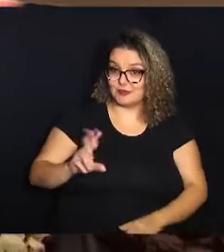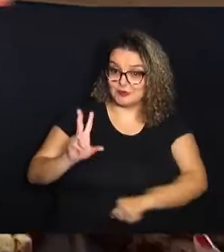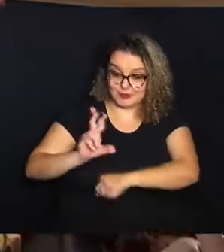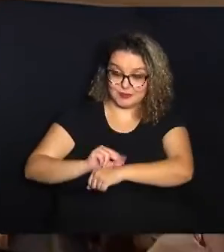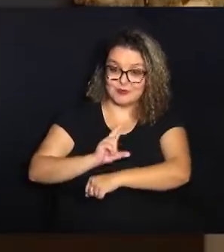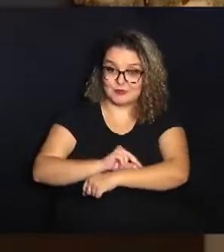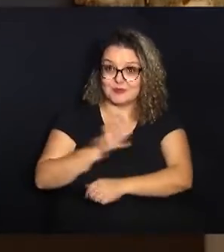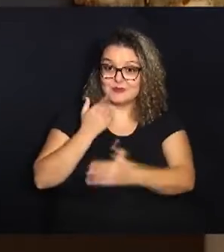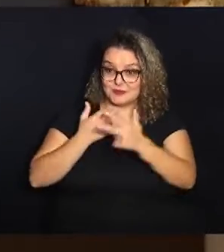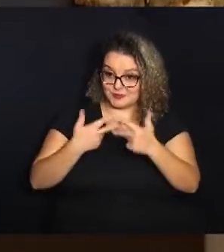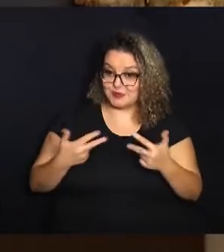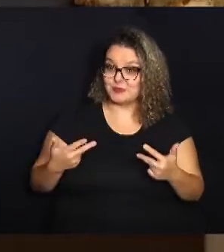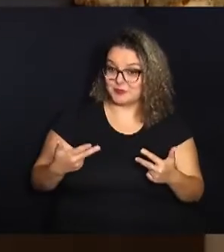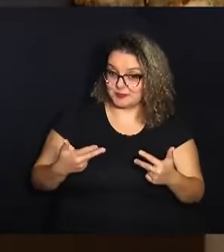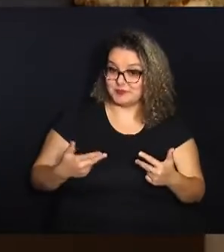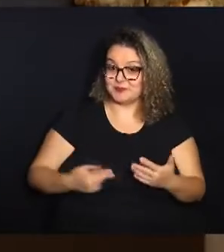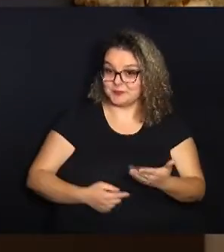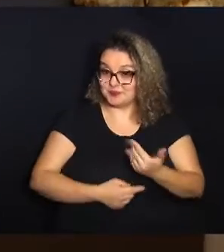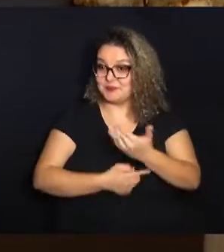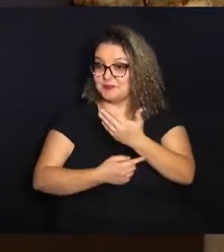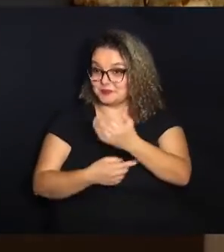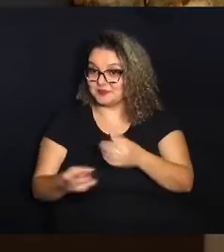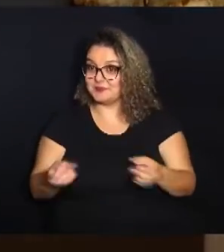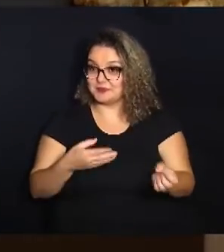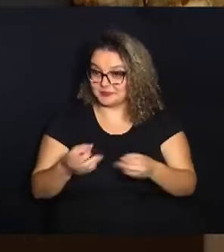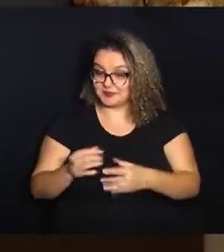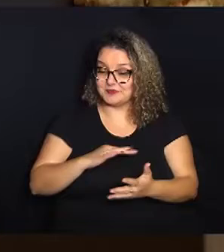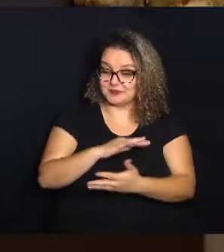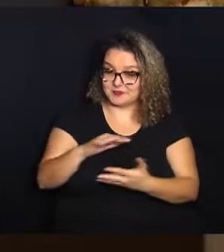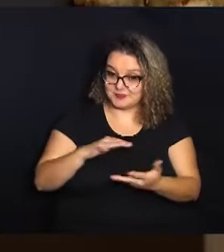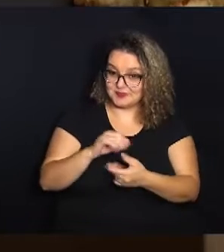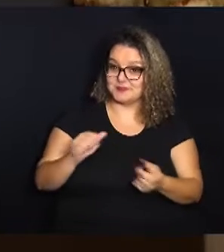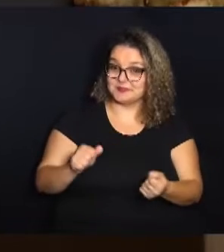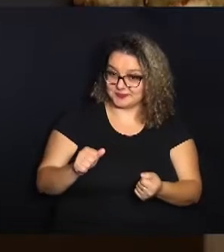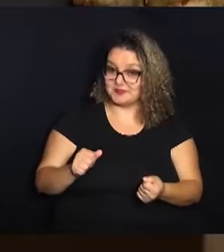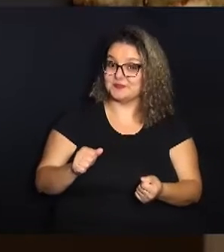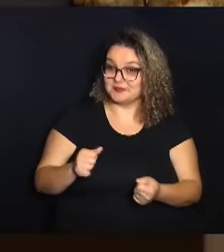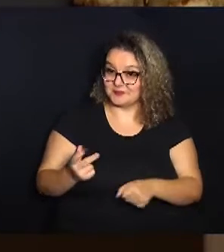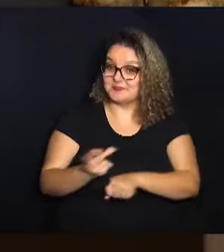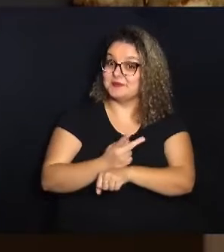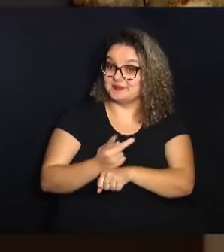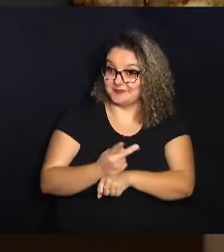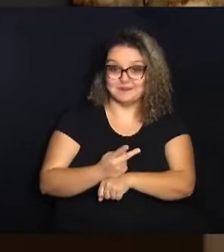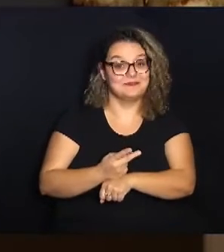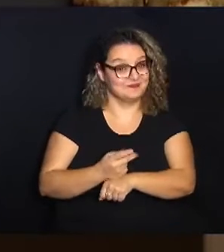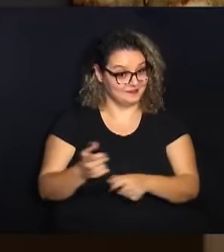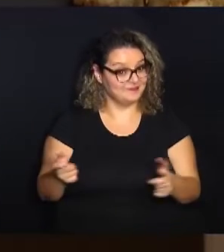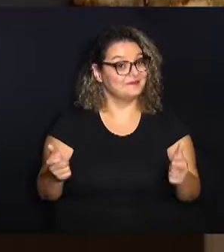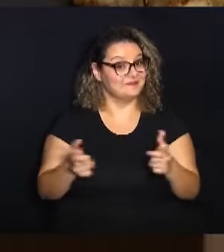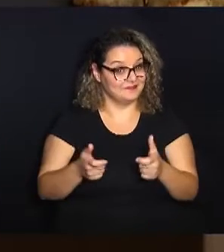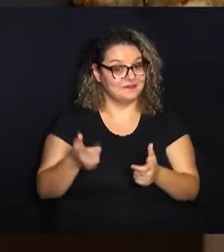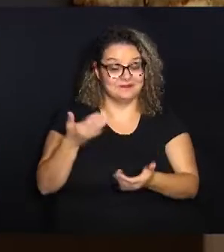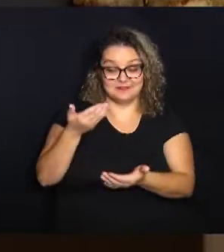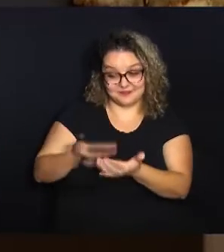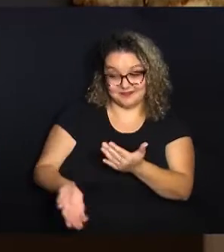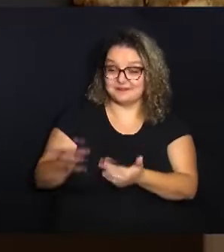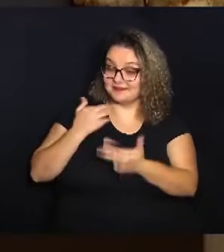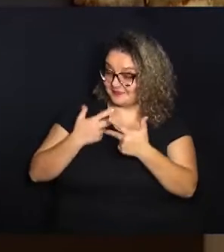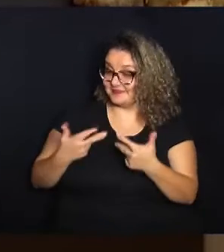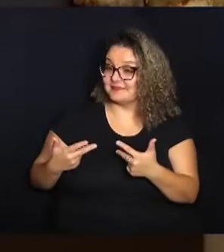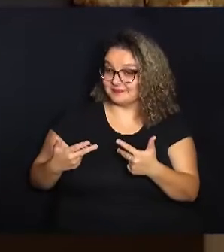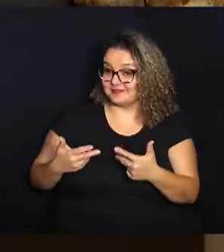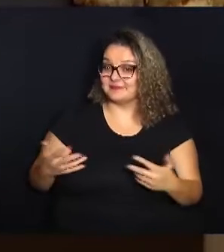como alimento e tecnologia inovadora e sustentável na busca por reduzir o desperdício alimentar